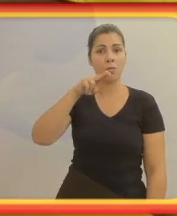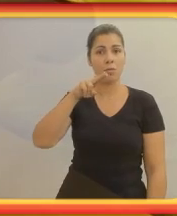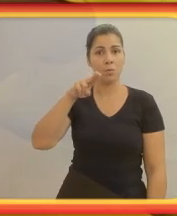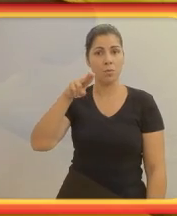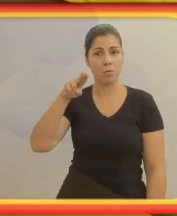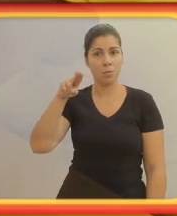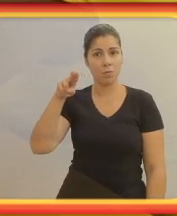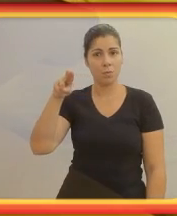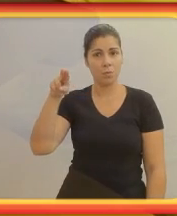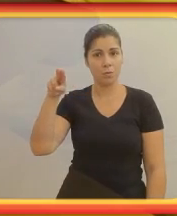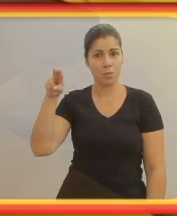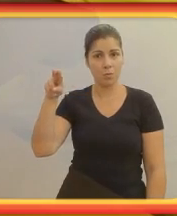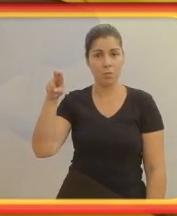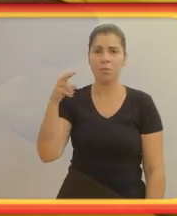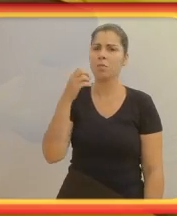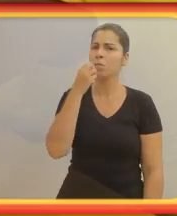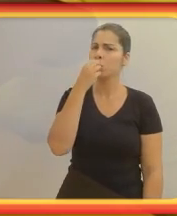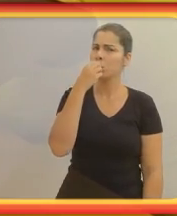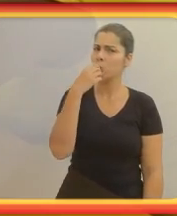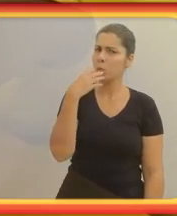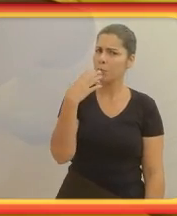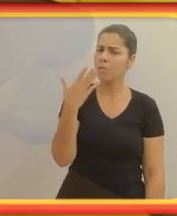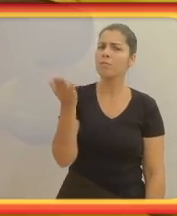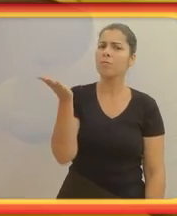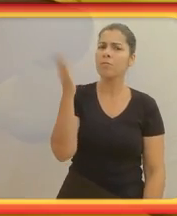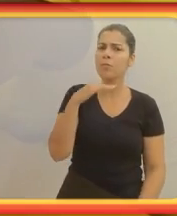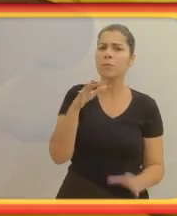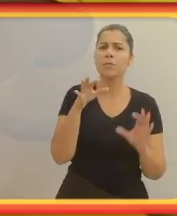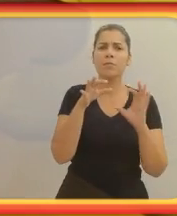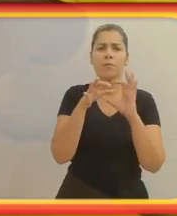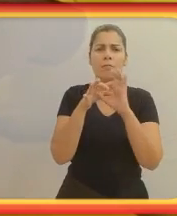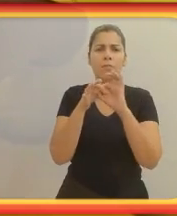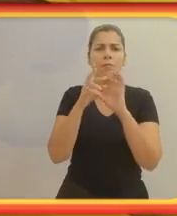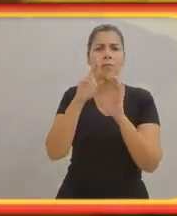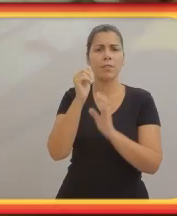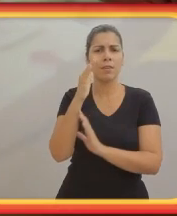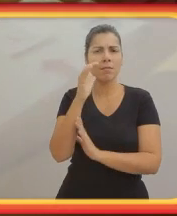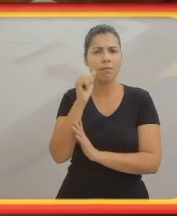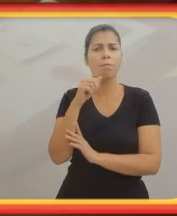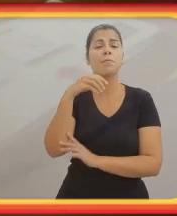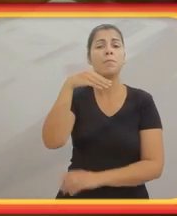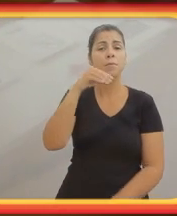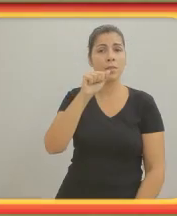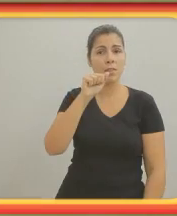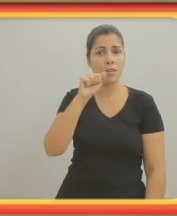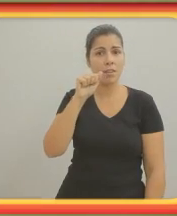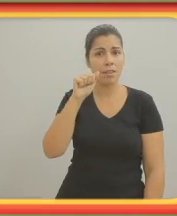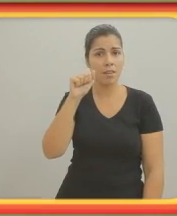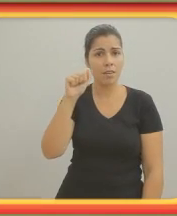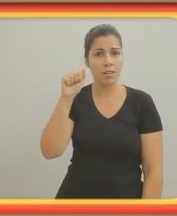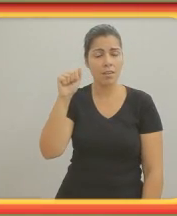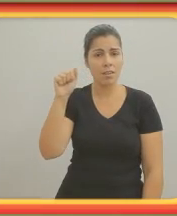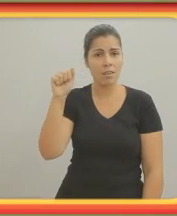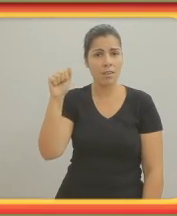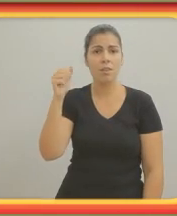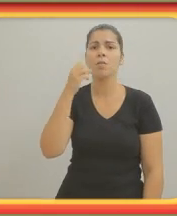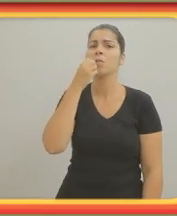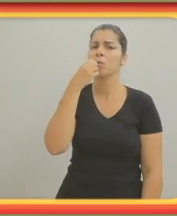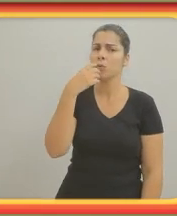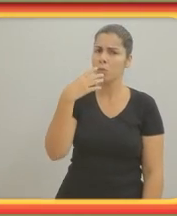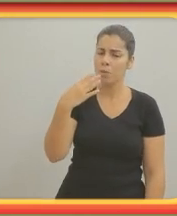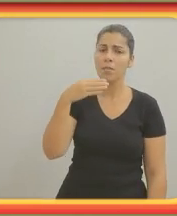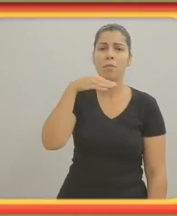Me. Me. Mu. Mu. Muito bem. Vamos traçar. Ma.